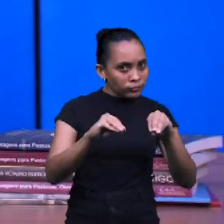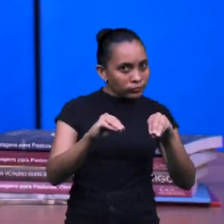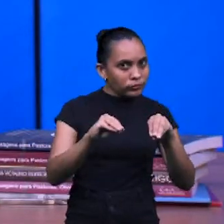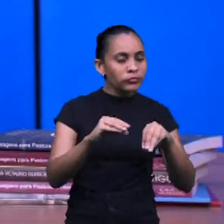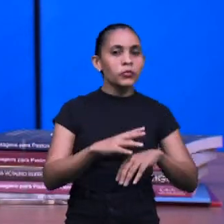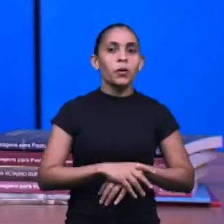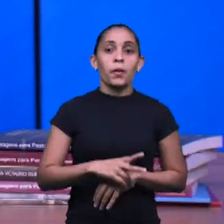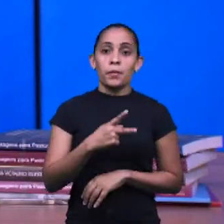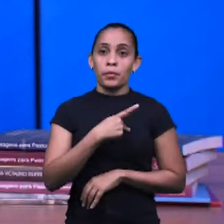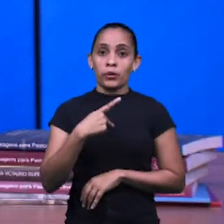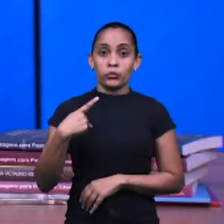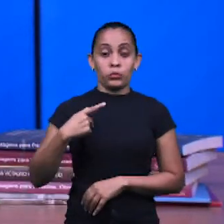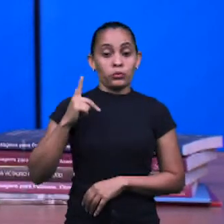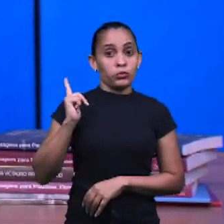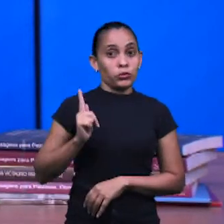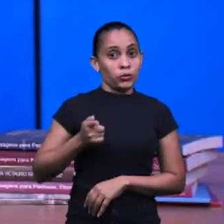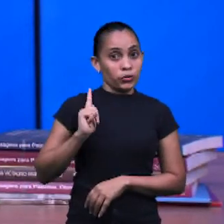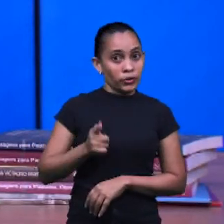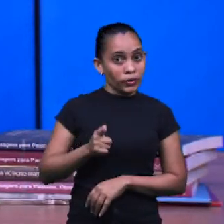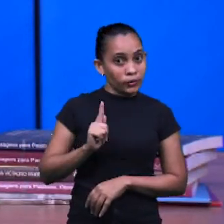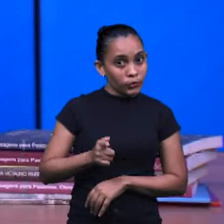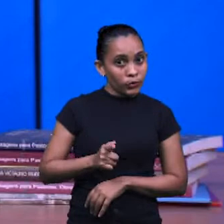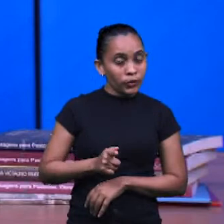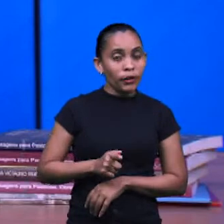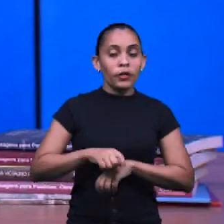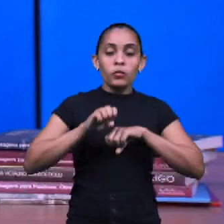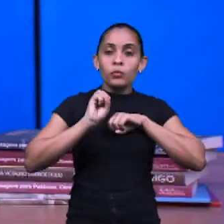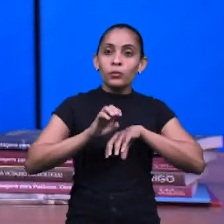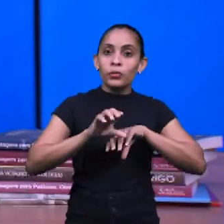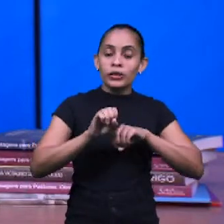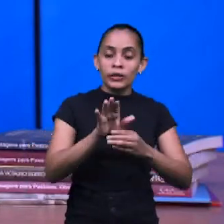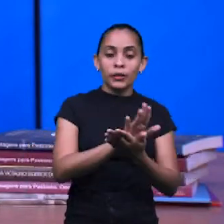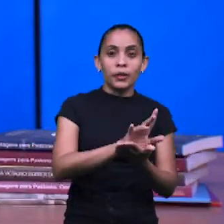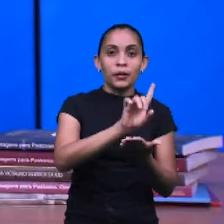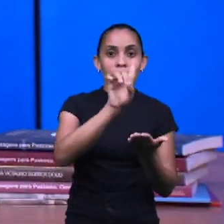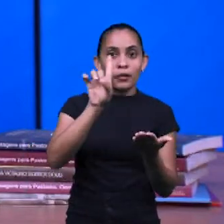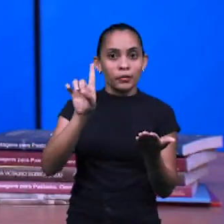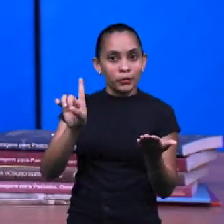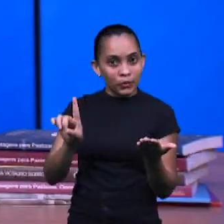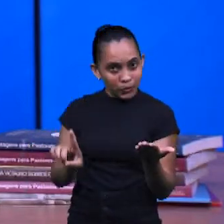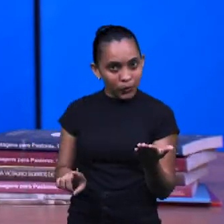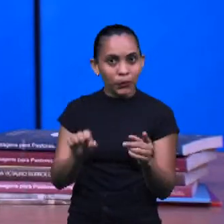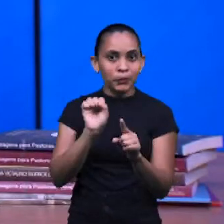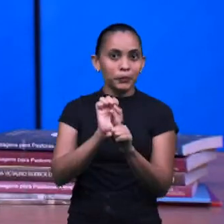da pessoa do pastor Gedeuti. Ele estará nos trazendo o ensino da palavra do Senhor